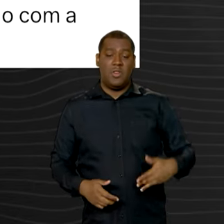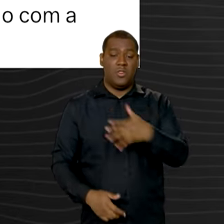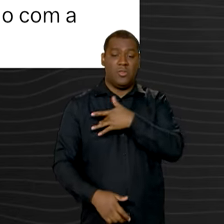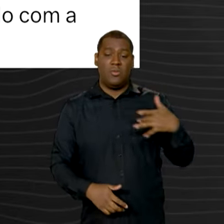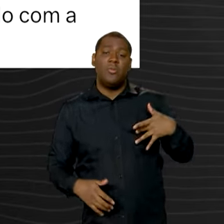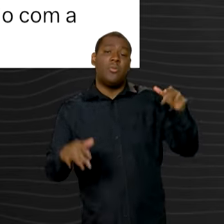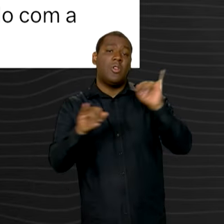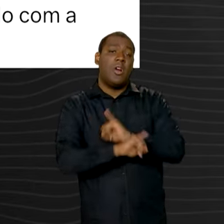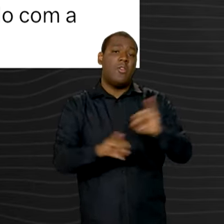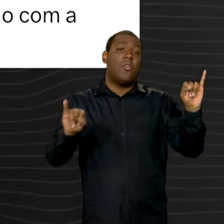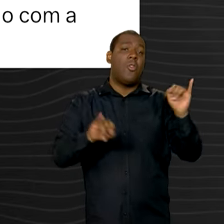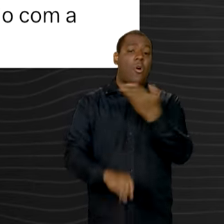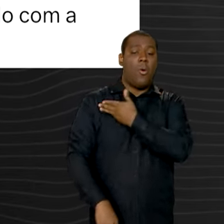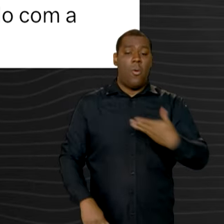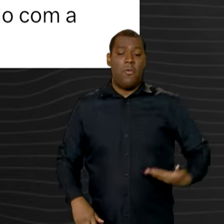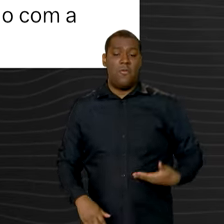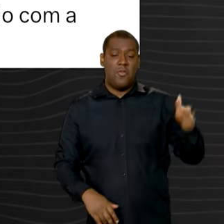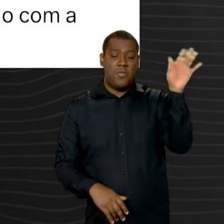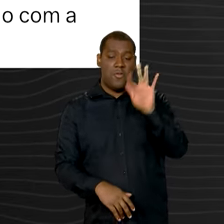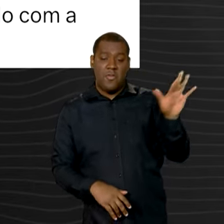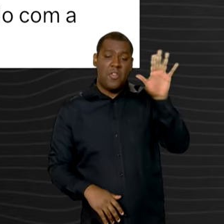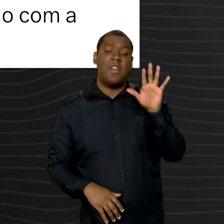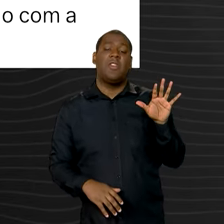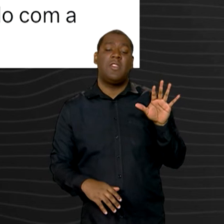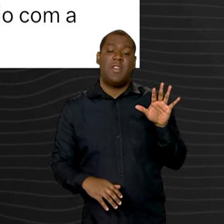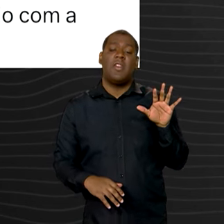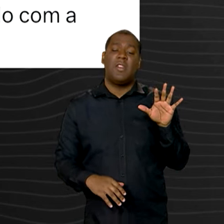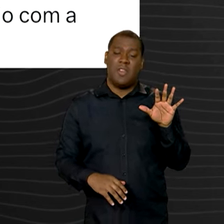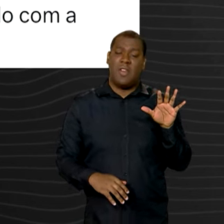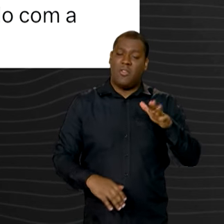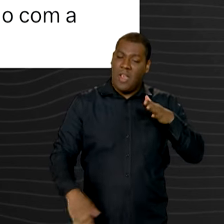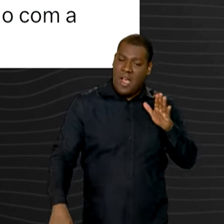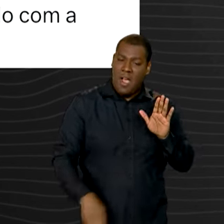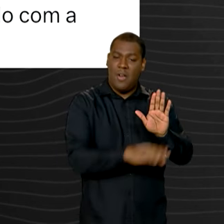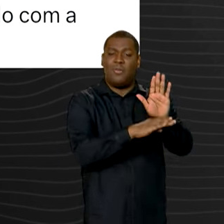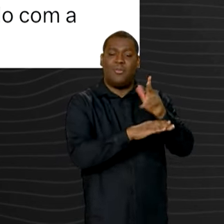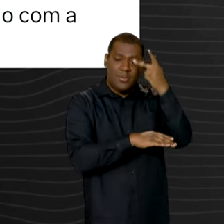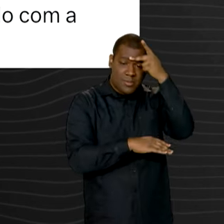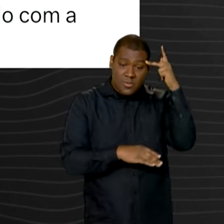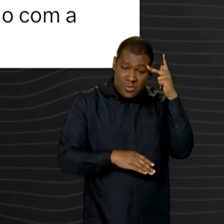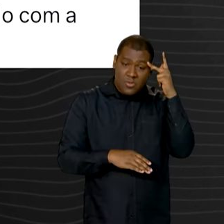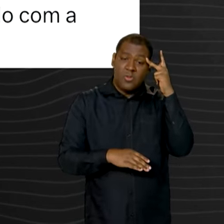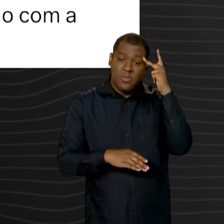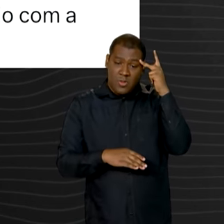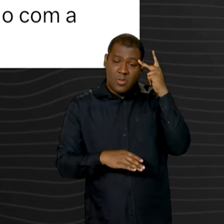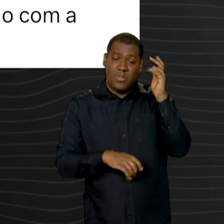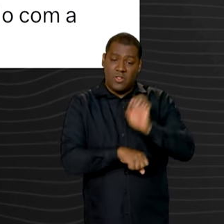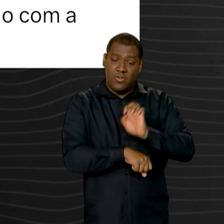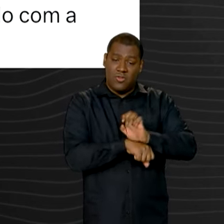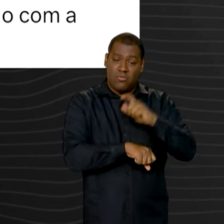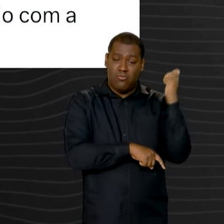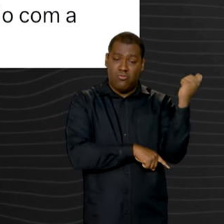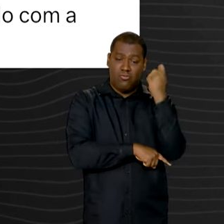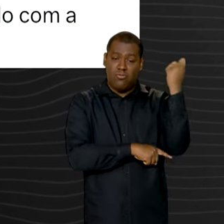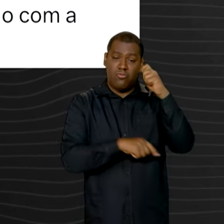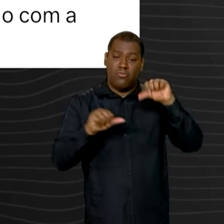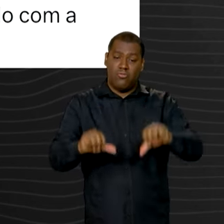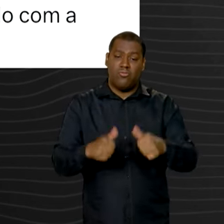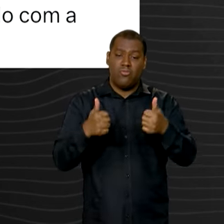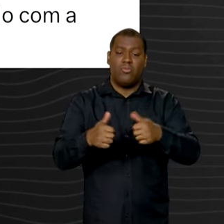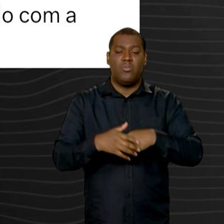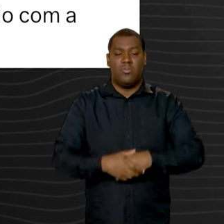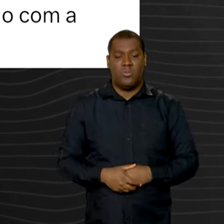governo federal está mobilizado para socorrer as pessoas e reconstruir o Rio Grande do Sul. Ela lembrou que dos